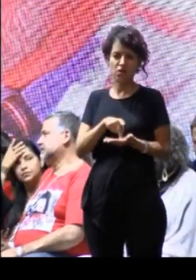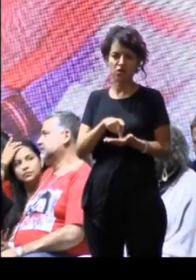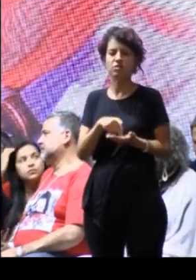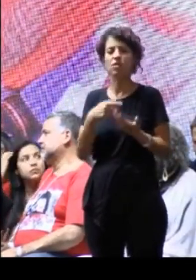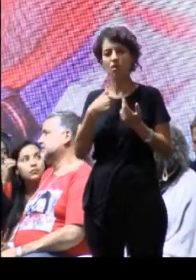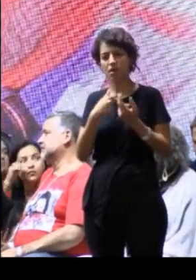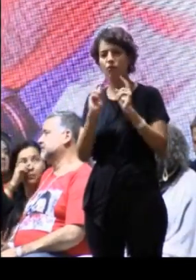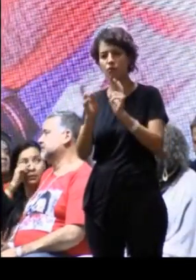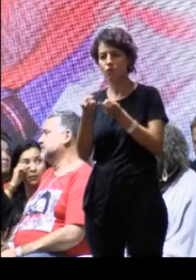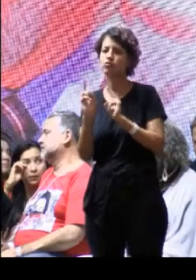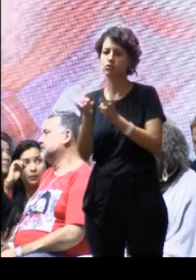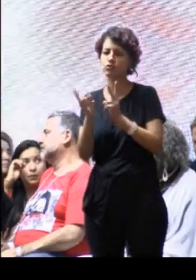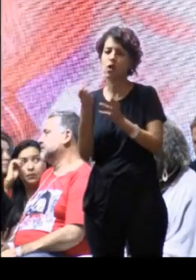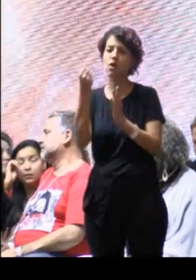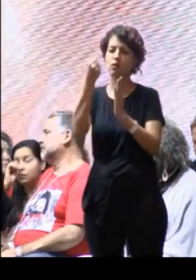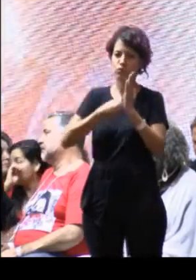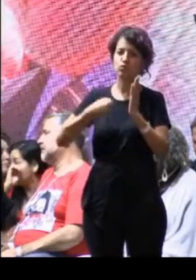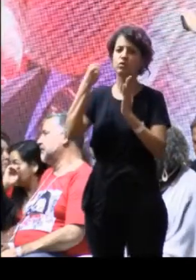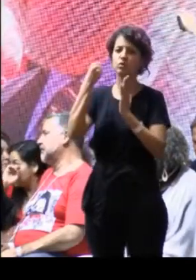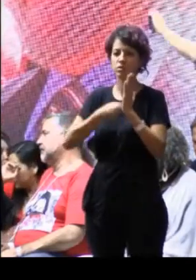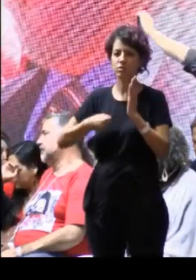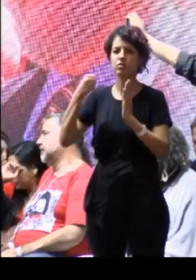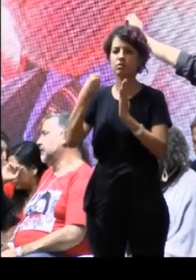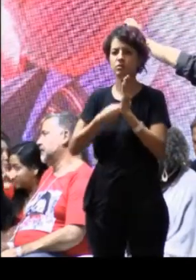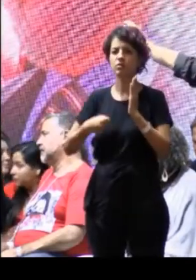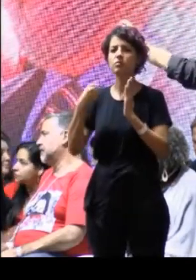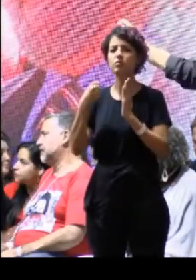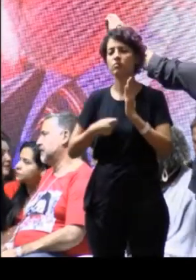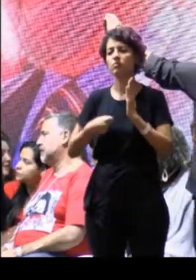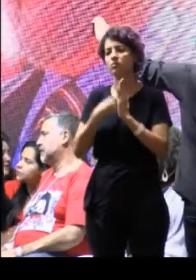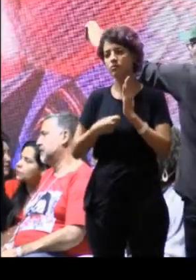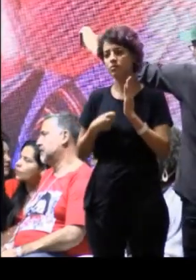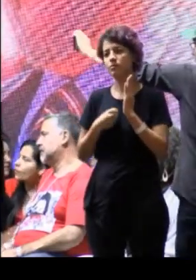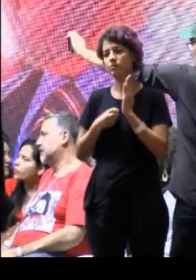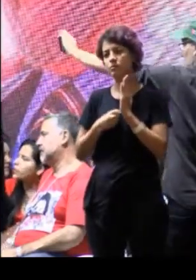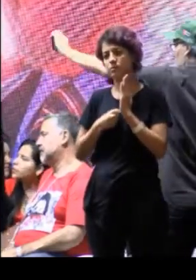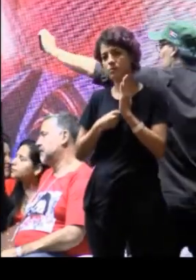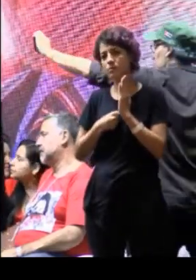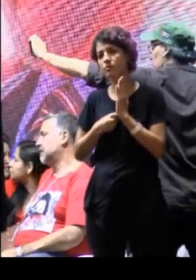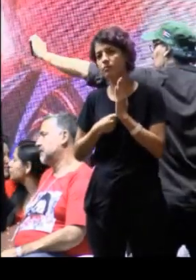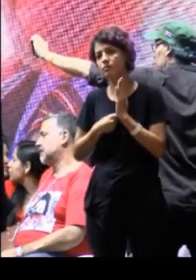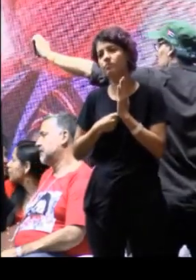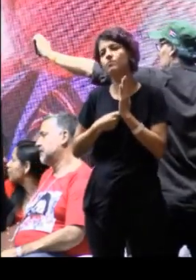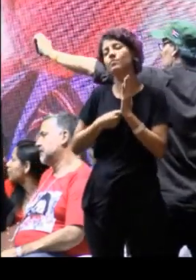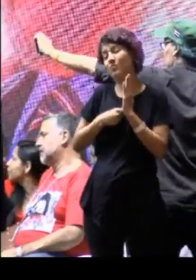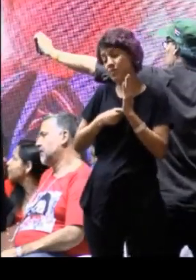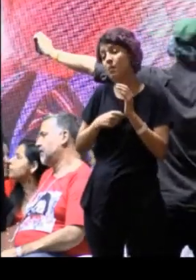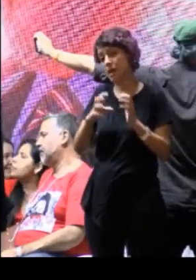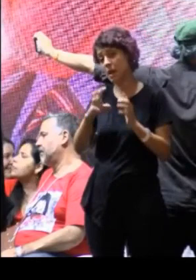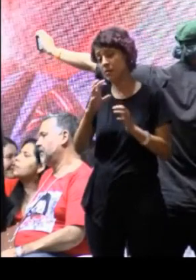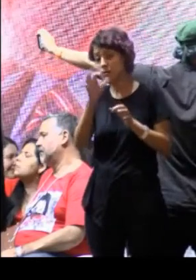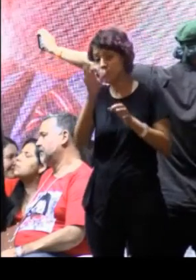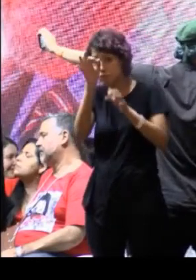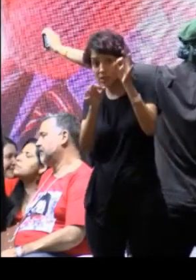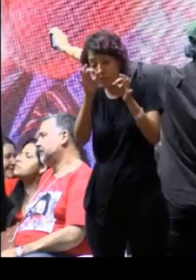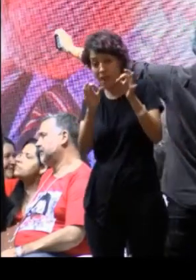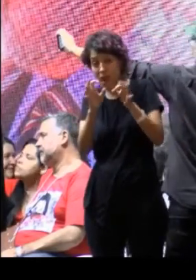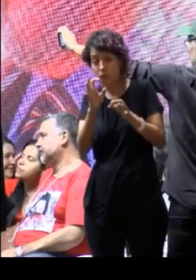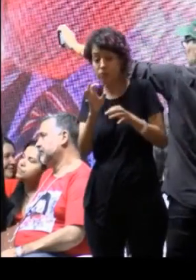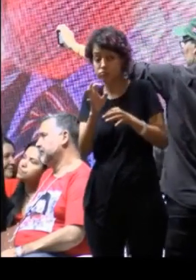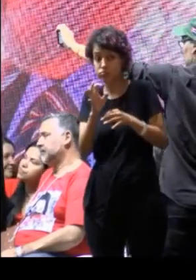continuar lutando para que os tribunais reconheçam agora que fui condenado por quem